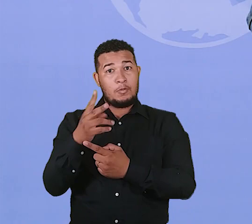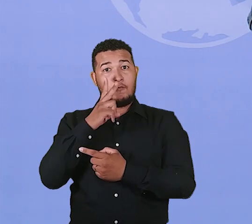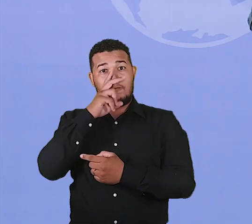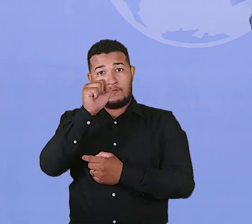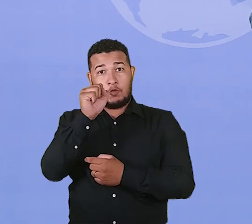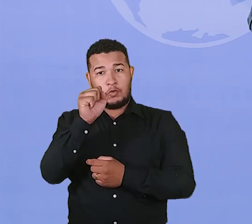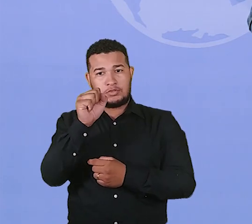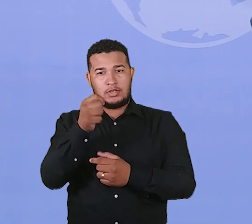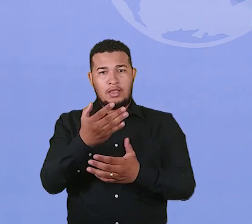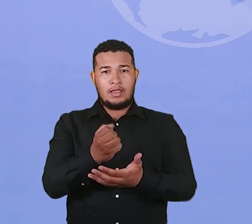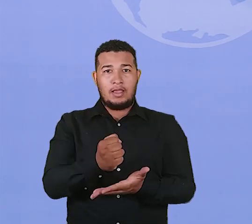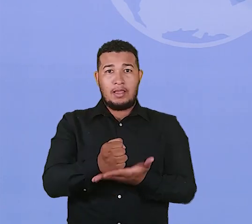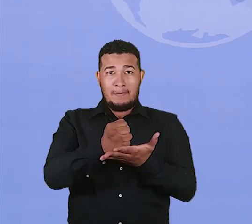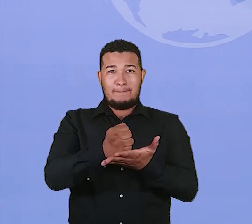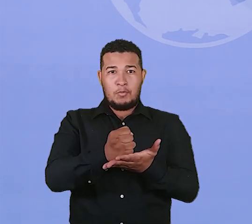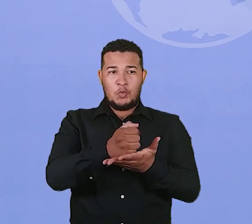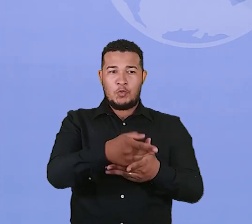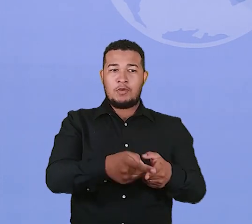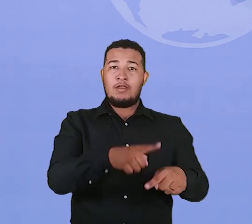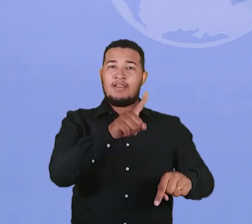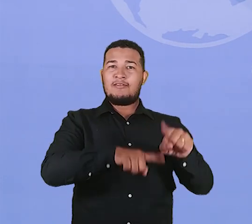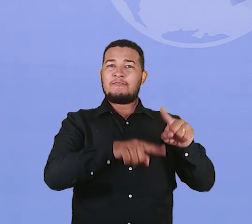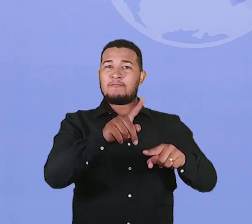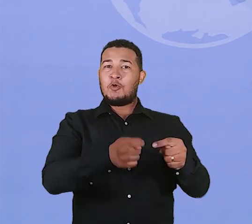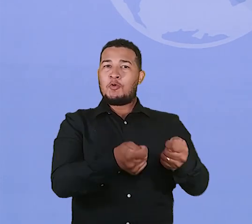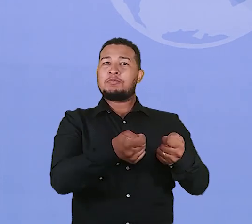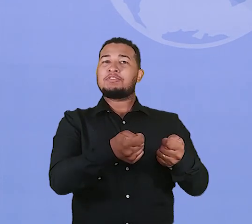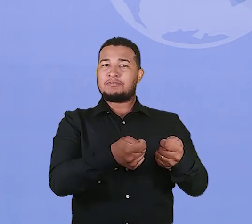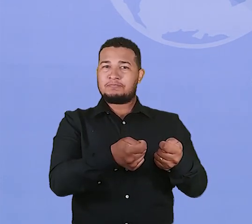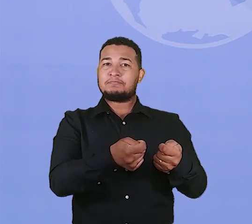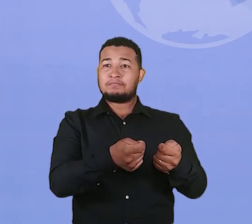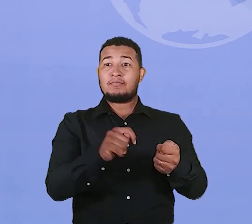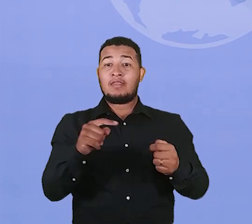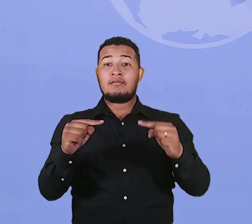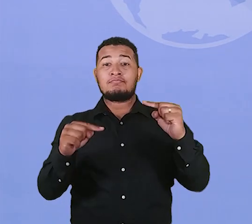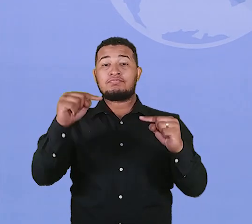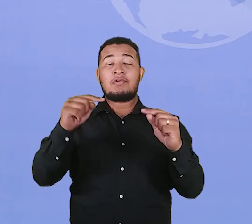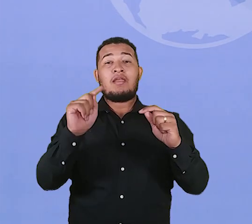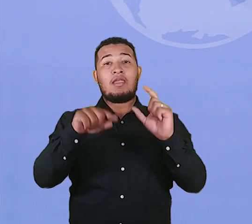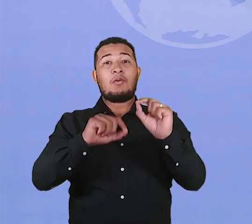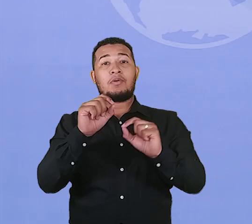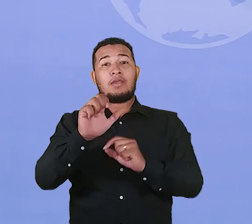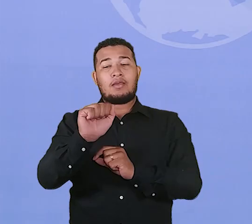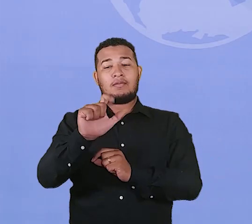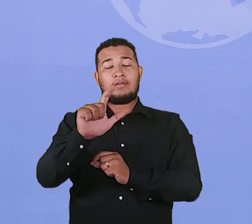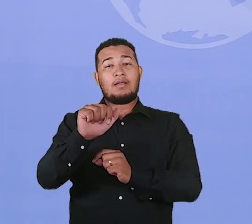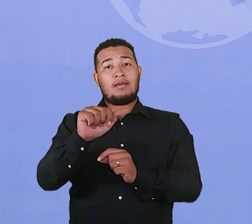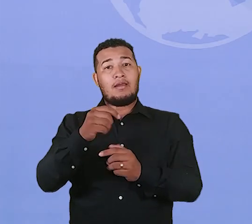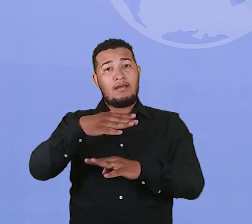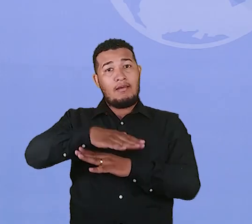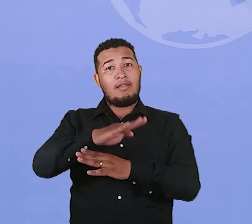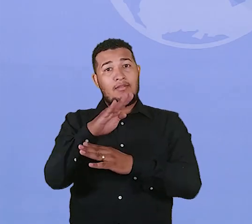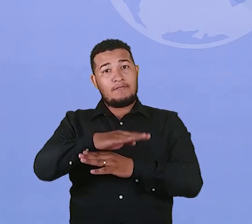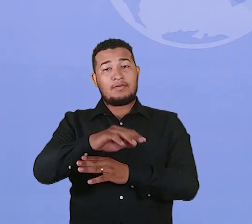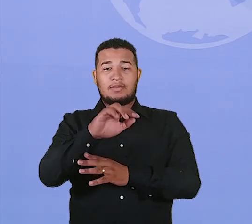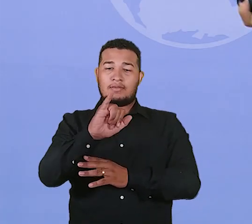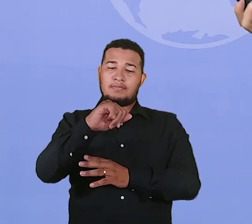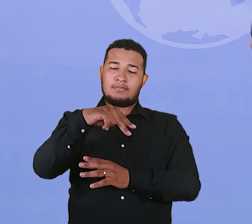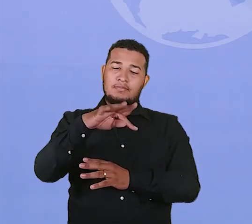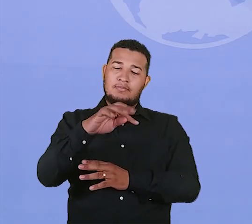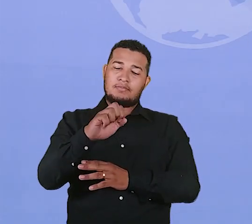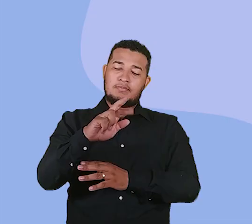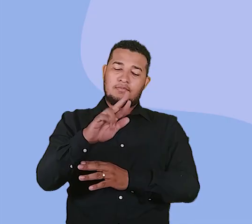ponto de apoio ea resistência isso é o que caracteriza uma alavanca interfixa tá